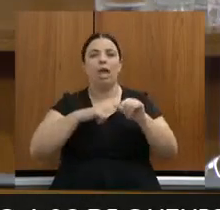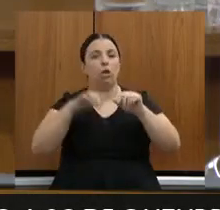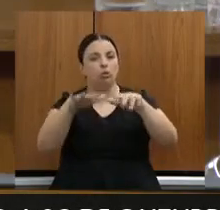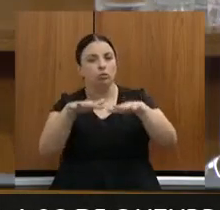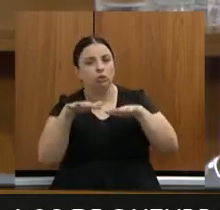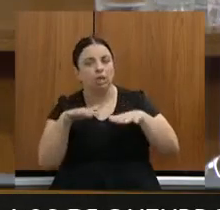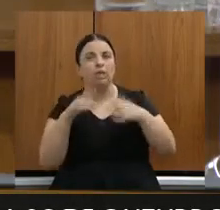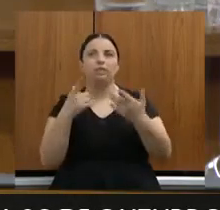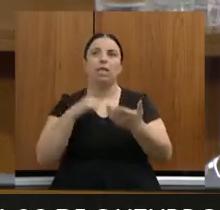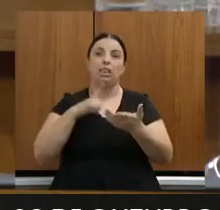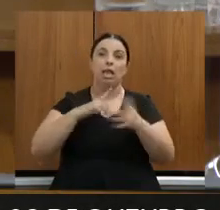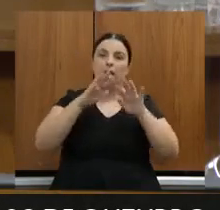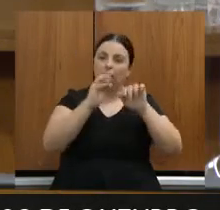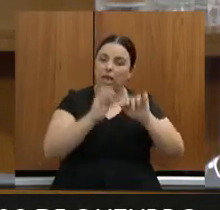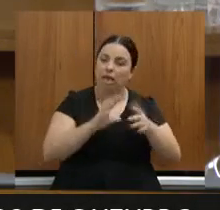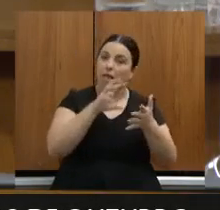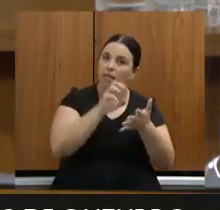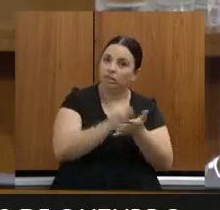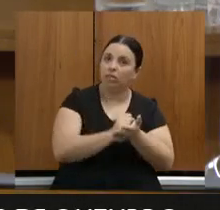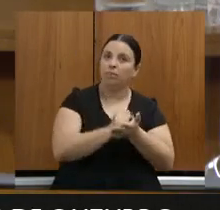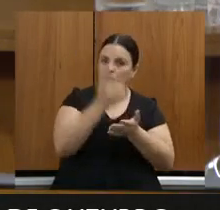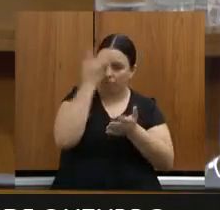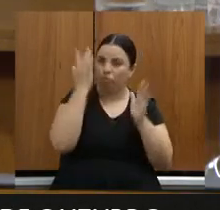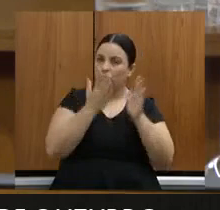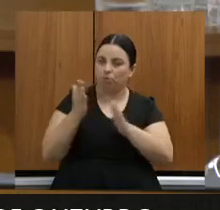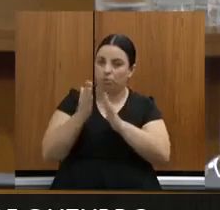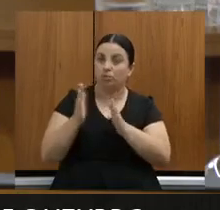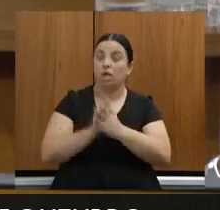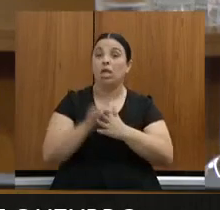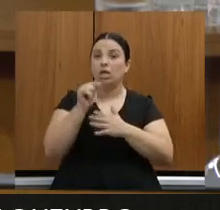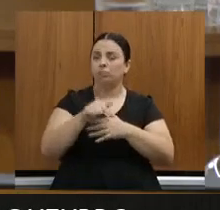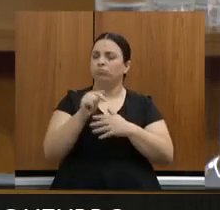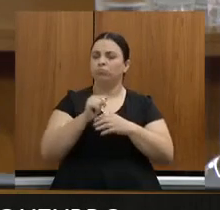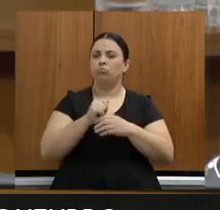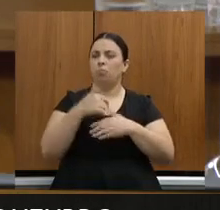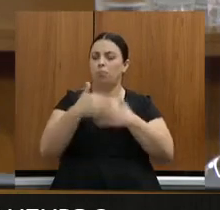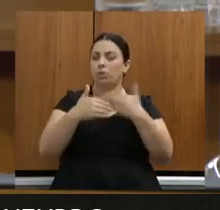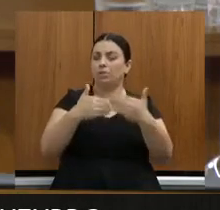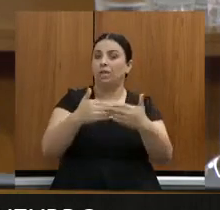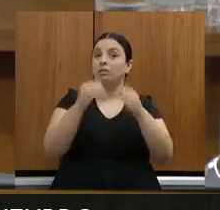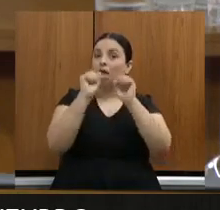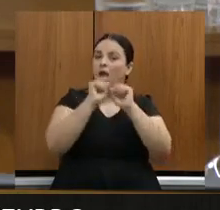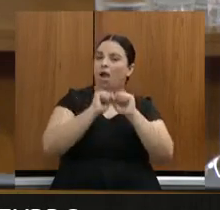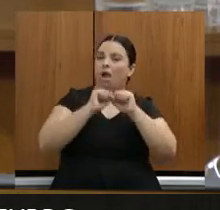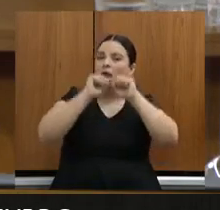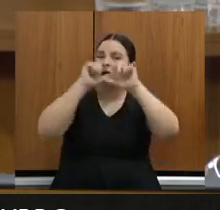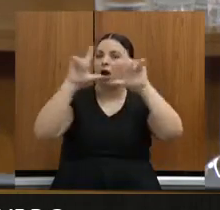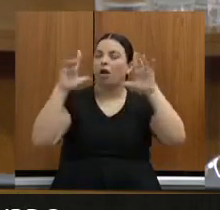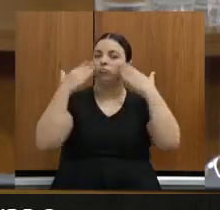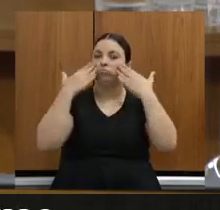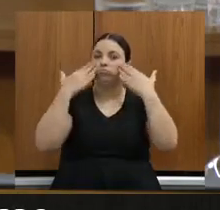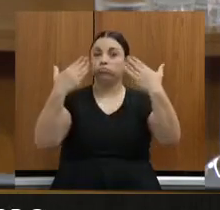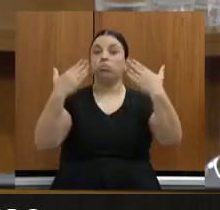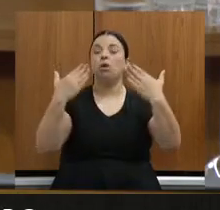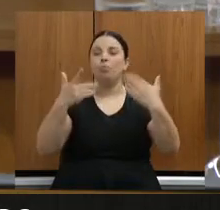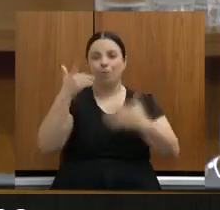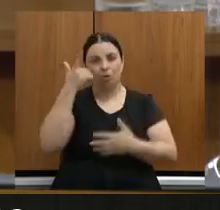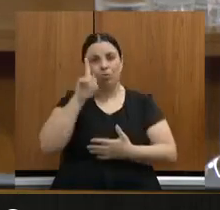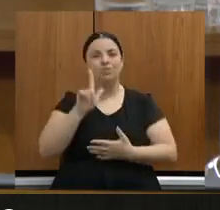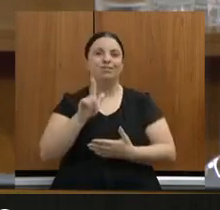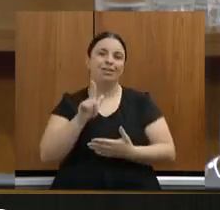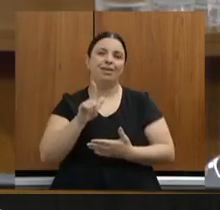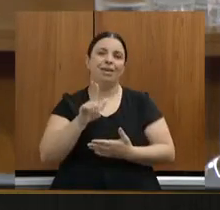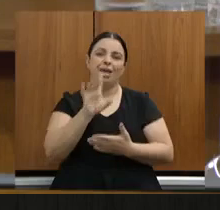com o cadastramento dos produtores de uma forma bem transparente para poder levar esse esse